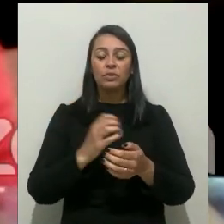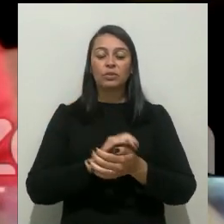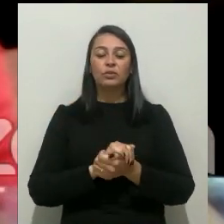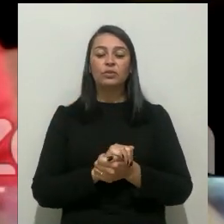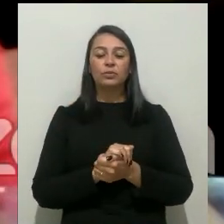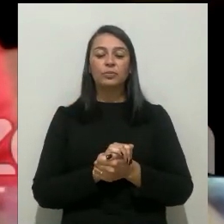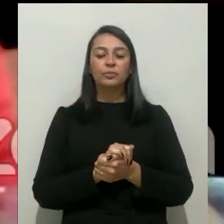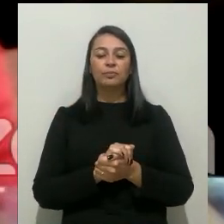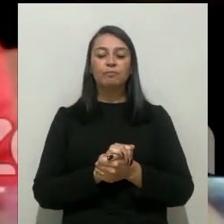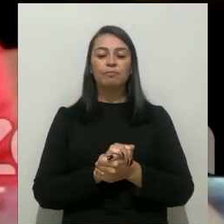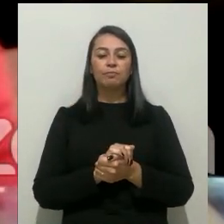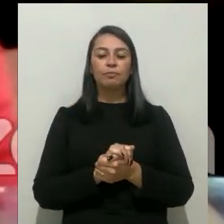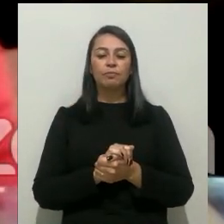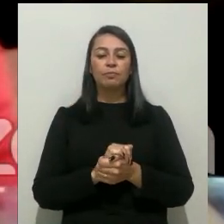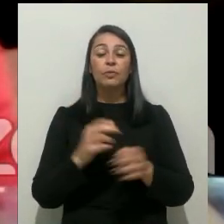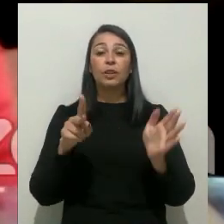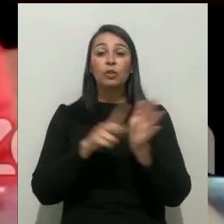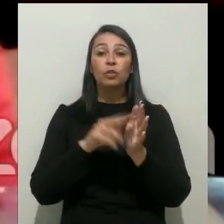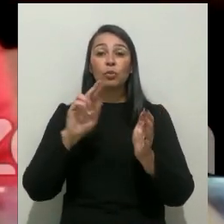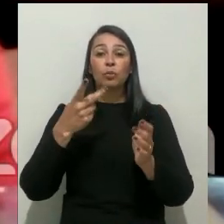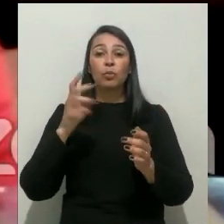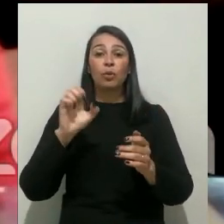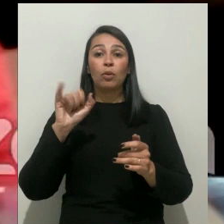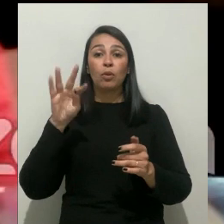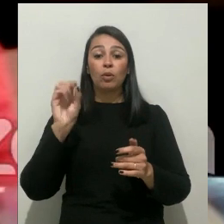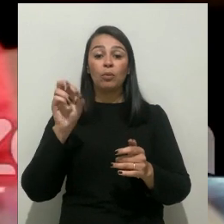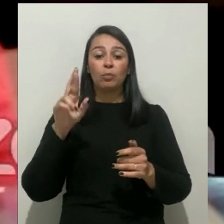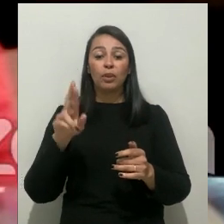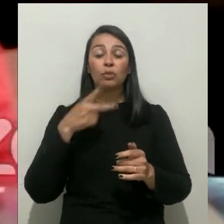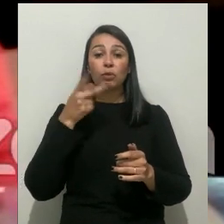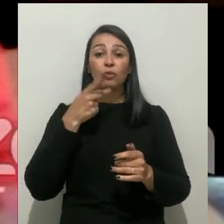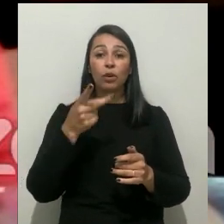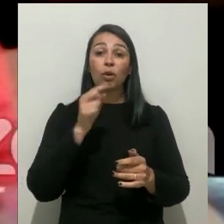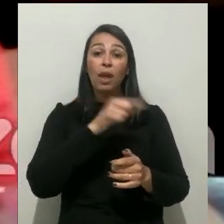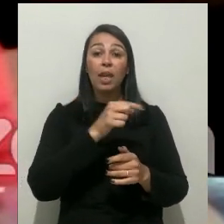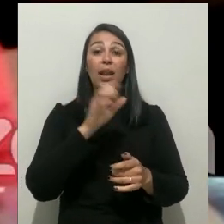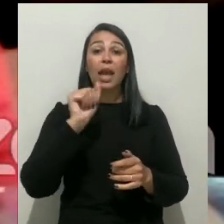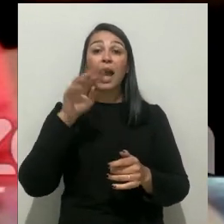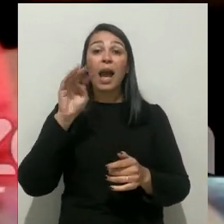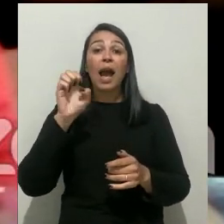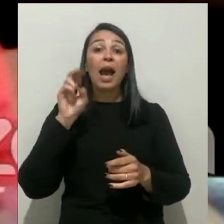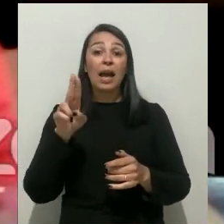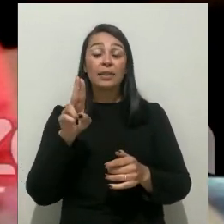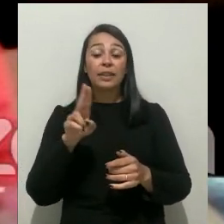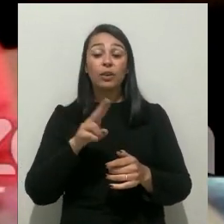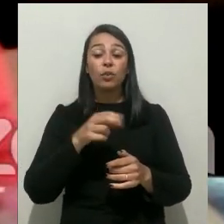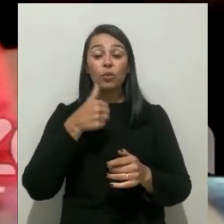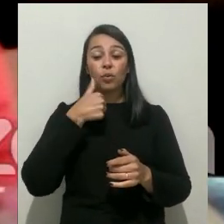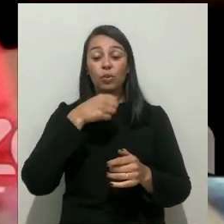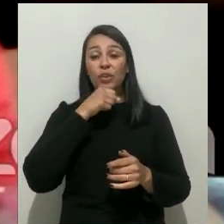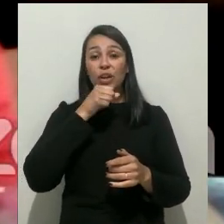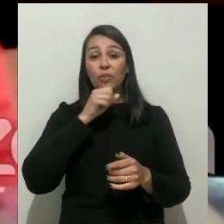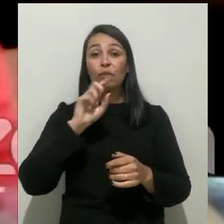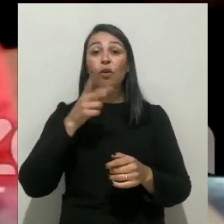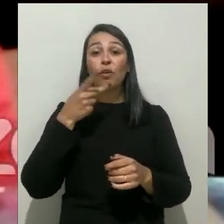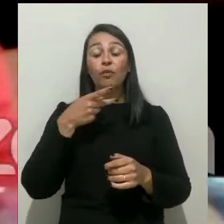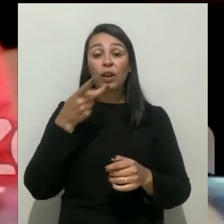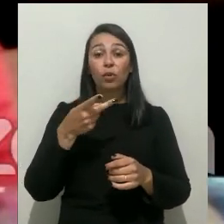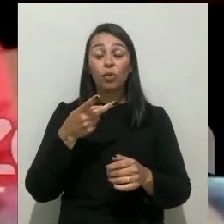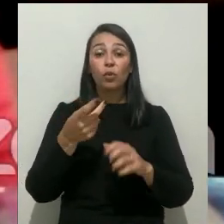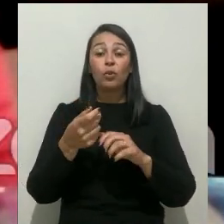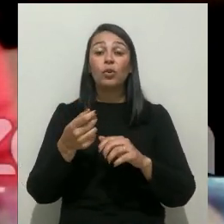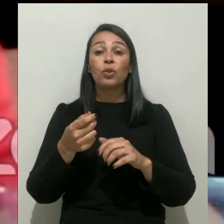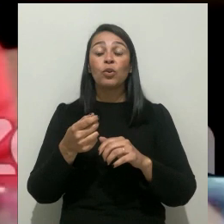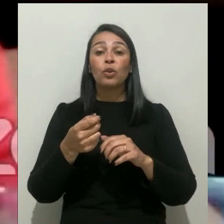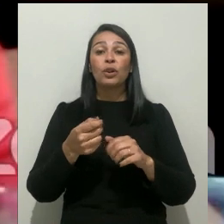católico a partir daquele momento. Né? E o próprio Heitor, né? A mamãe, todo mundo dizia que ele era ateu. Sim. E, segundo a vovó, ele se converteu ao cristianismo pelo